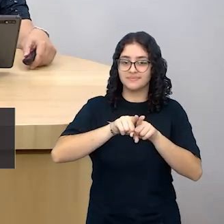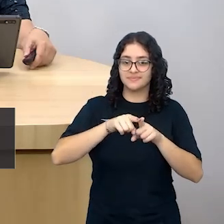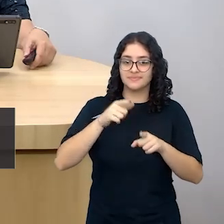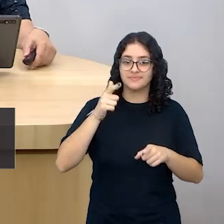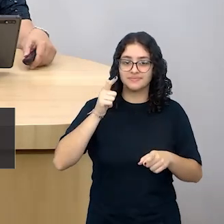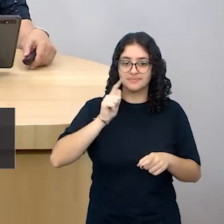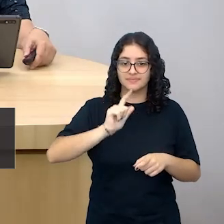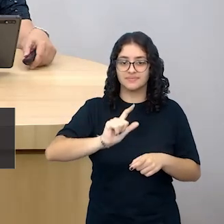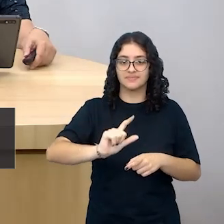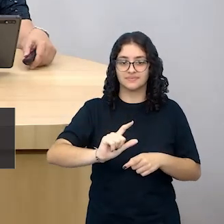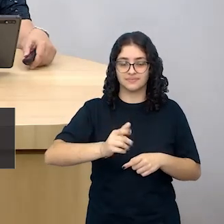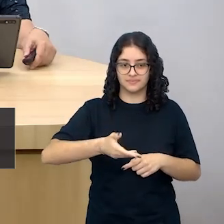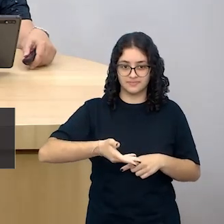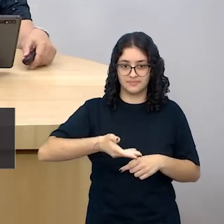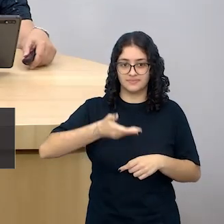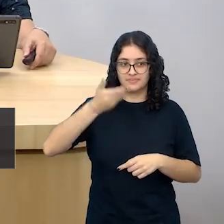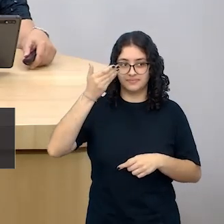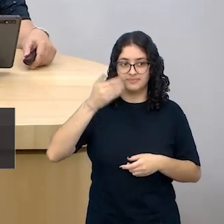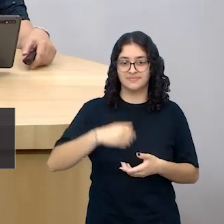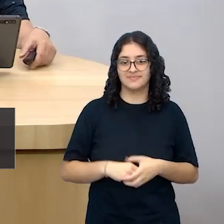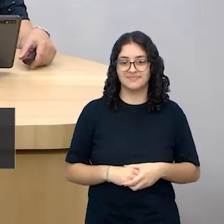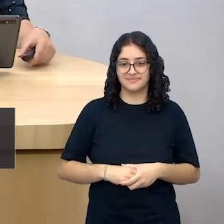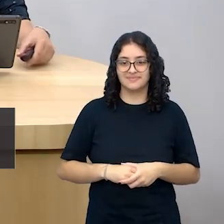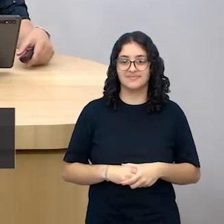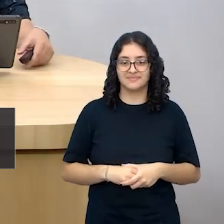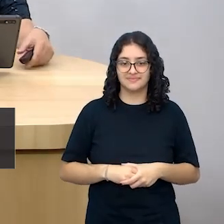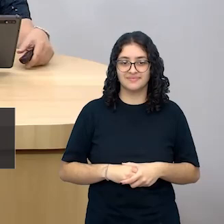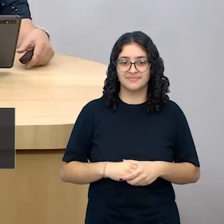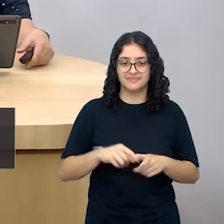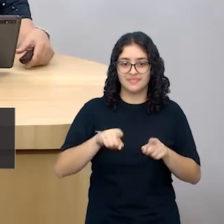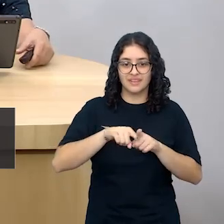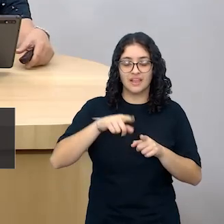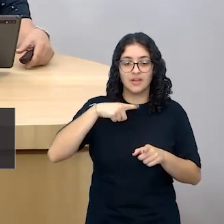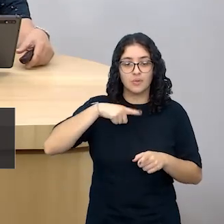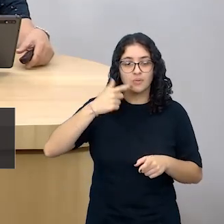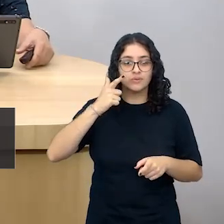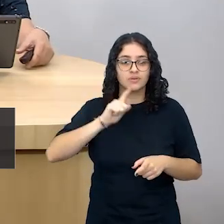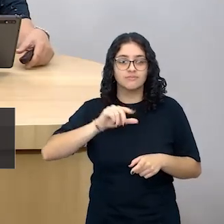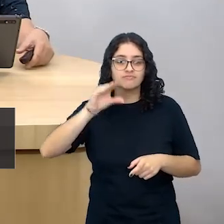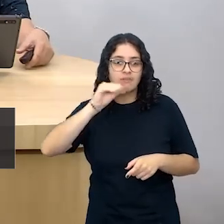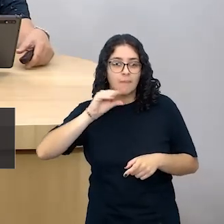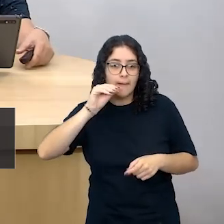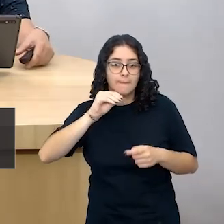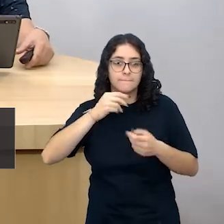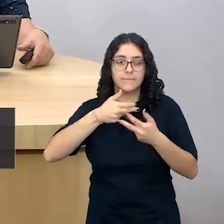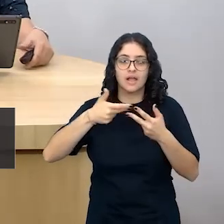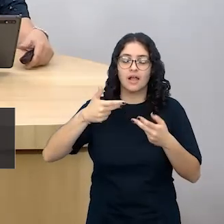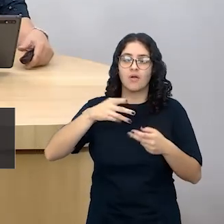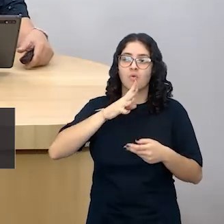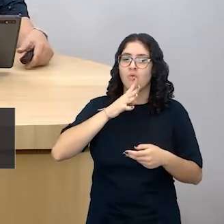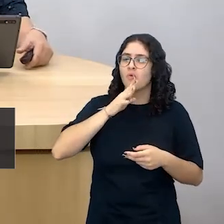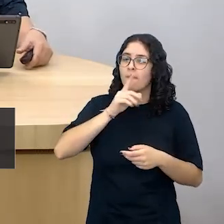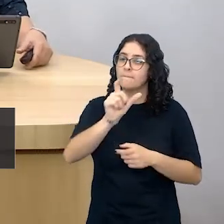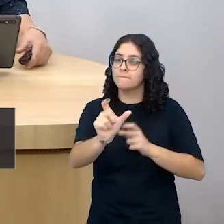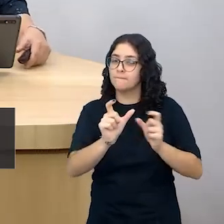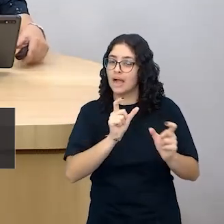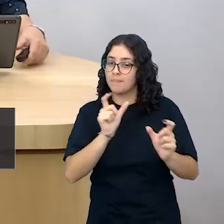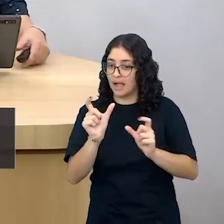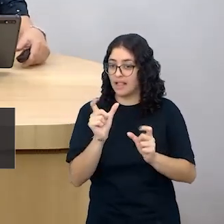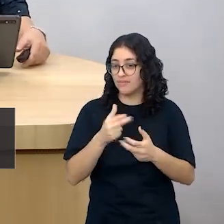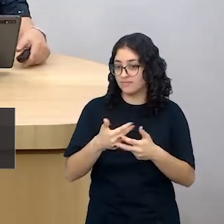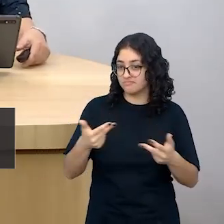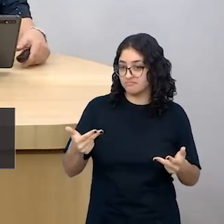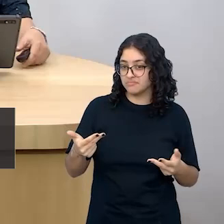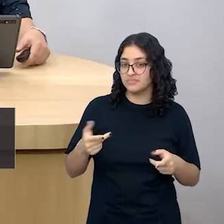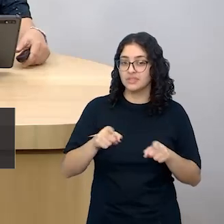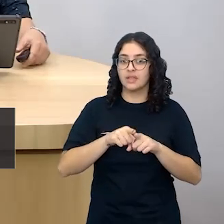poder argumentativo ali, né? E oratória, né? A oratória, a argumentação. Os estudantes precisam, como se né? portar também para